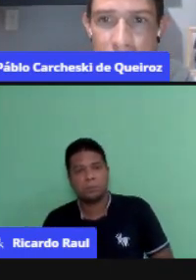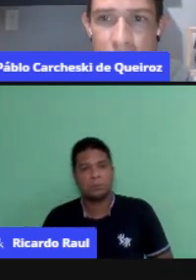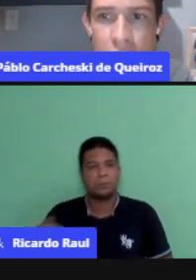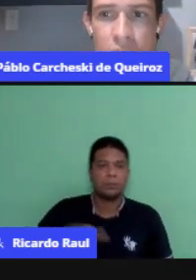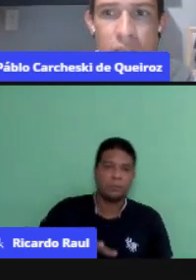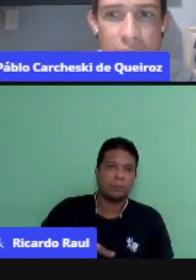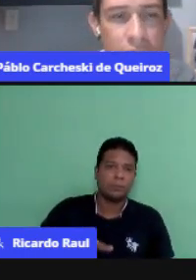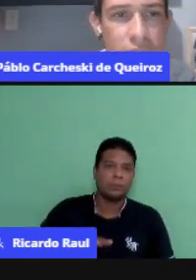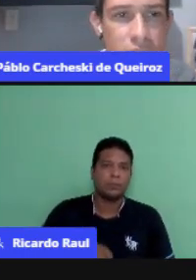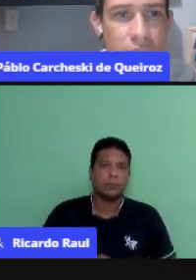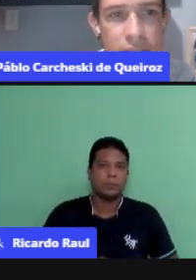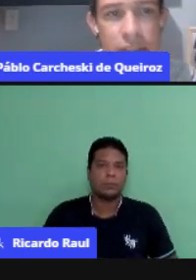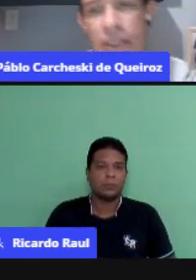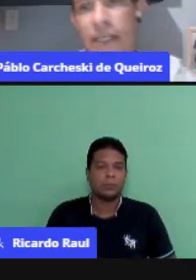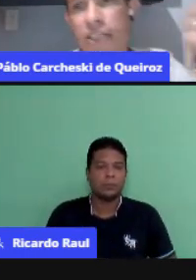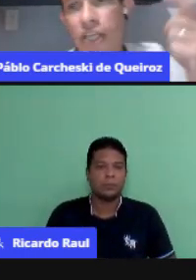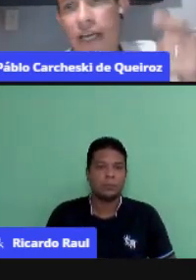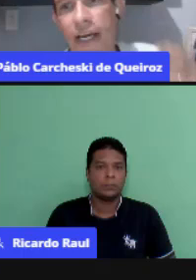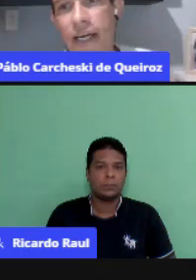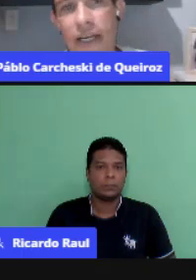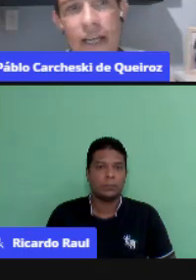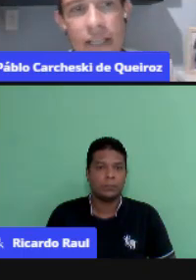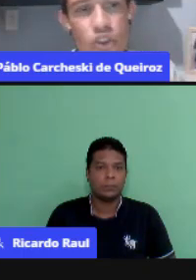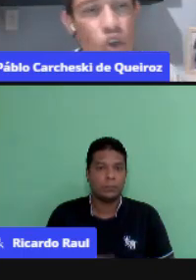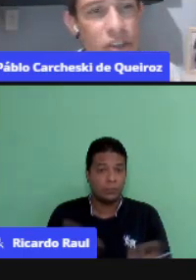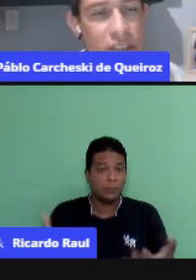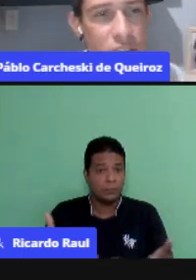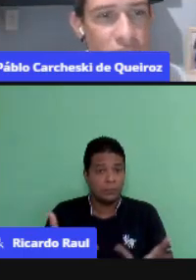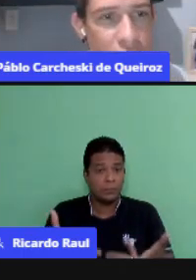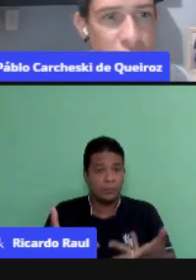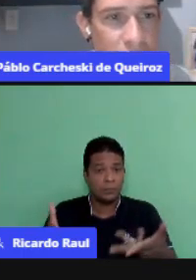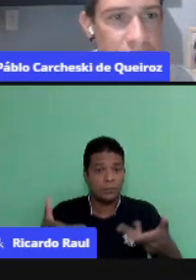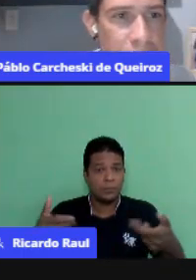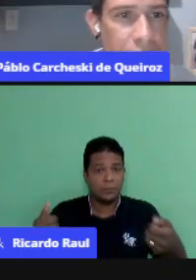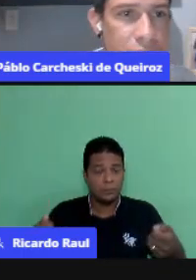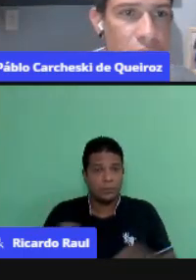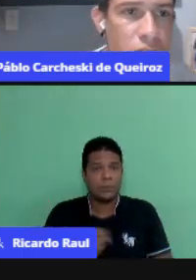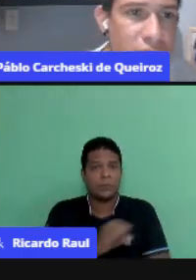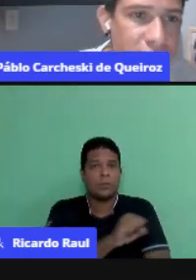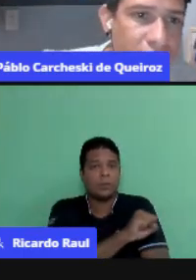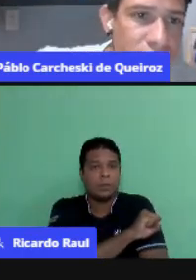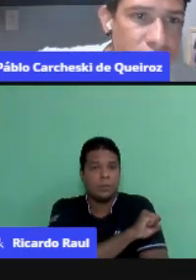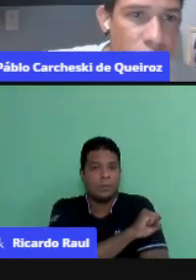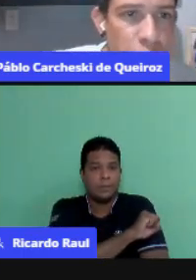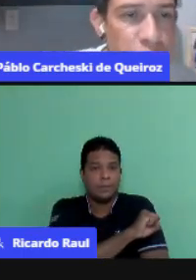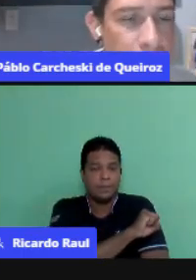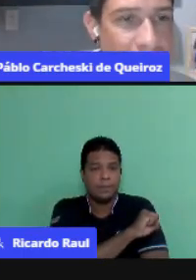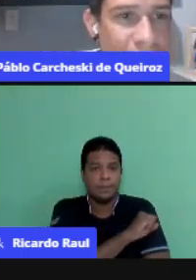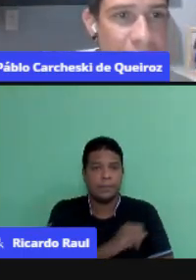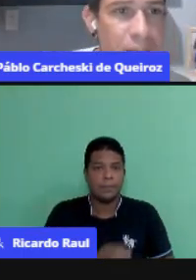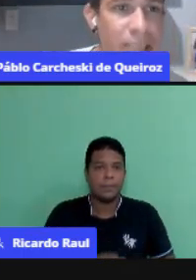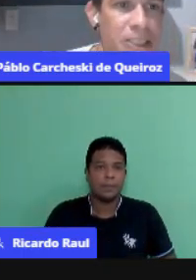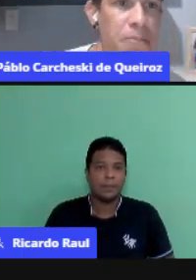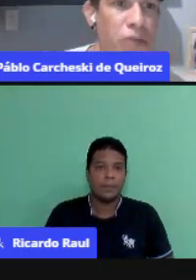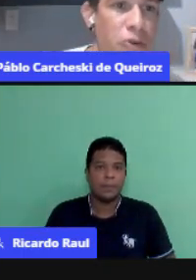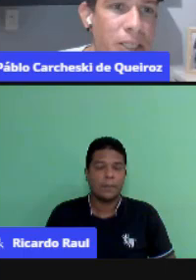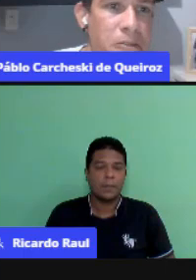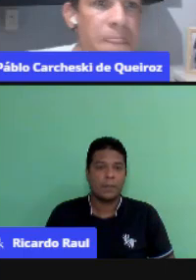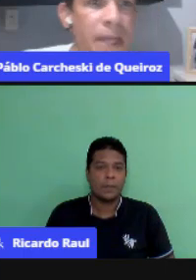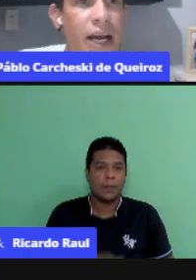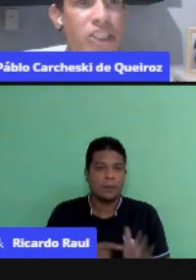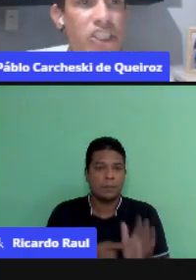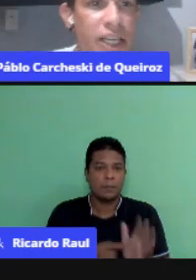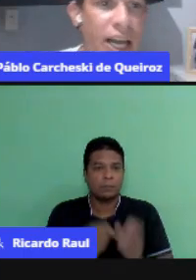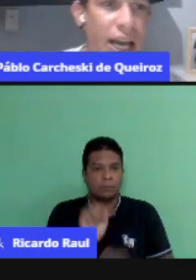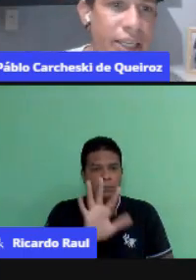proporcional, né? Essa habilidade, ela é a 12, né, do 8º ano. Então, nesse caso aí, eu vou pedir para parar nessa imagem, né, por